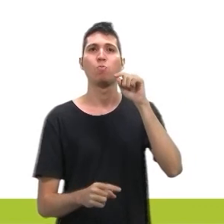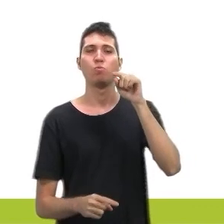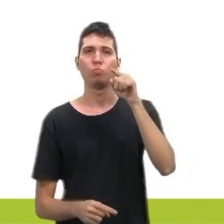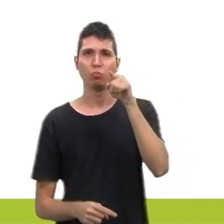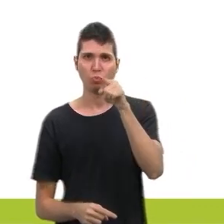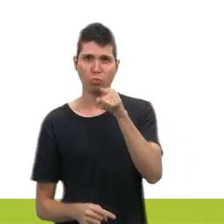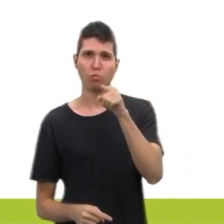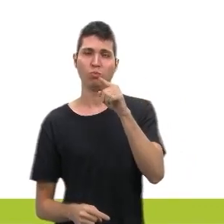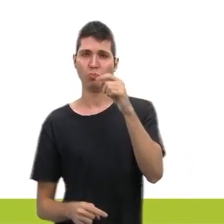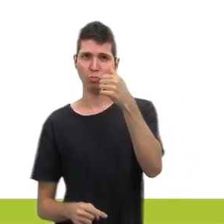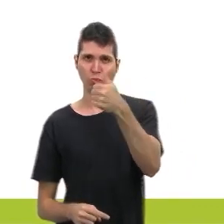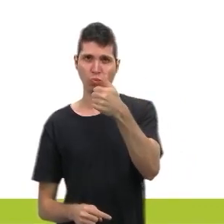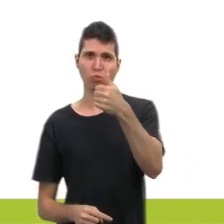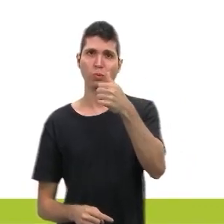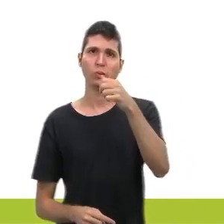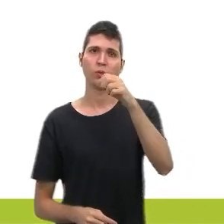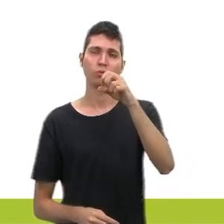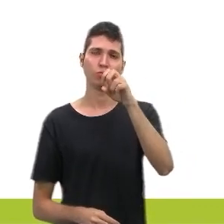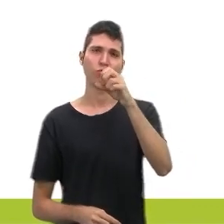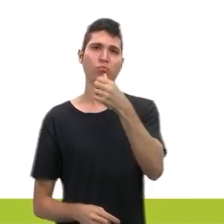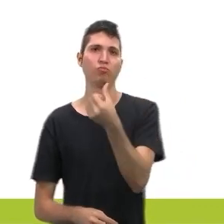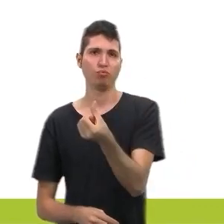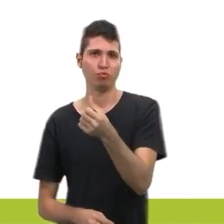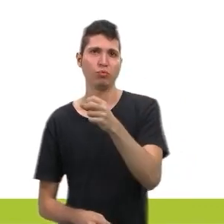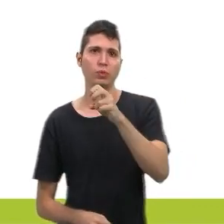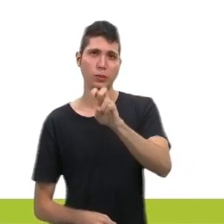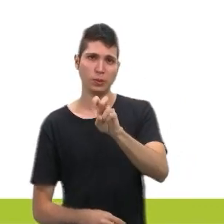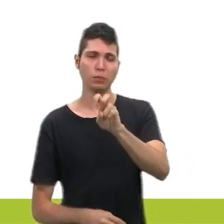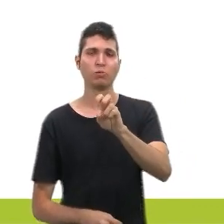1,67, 1,50, 1,65,